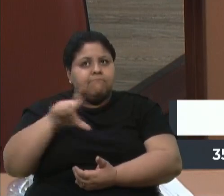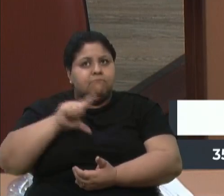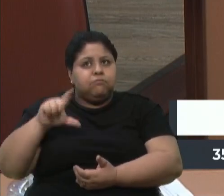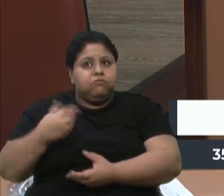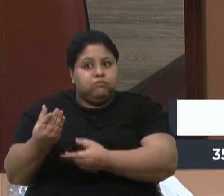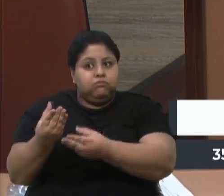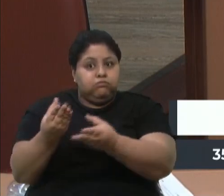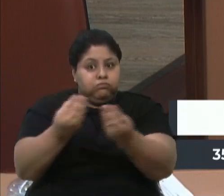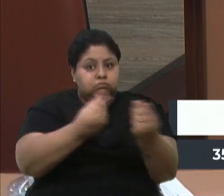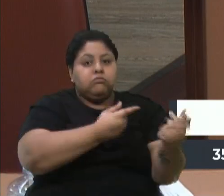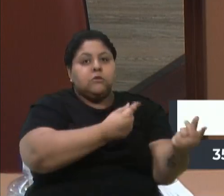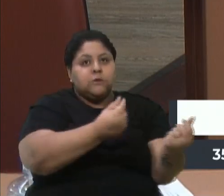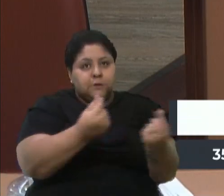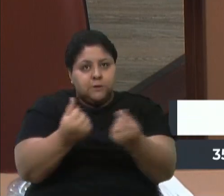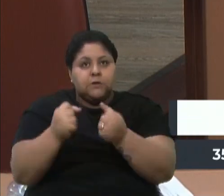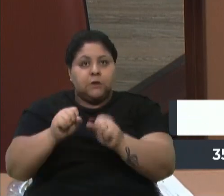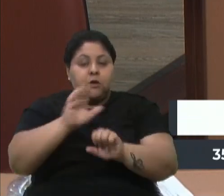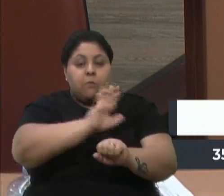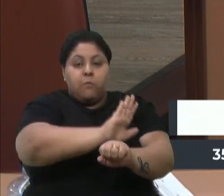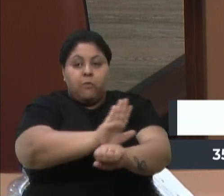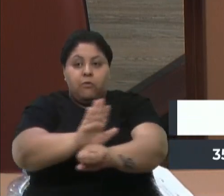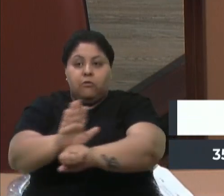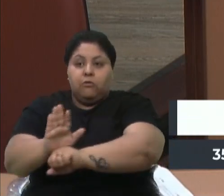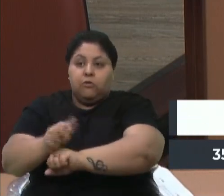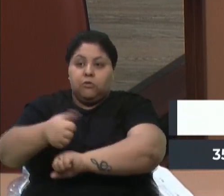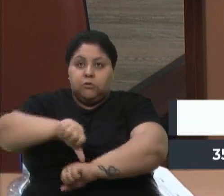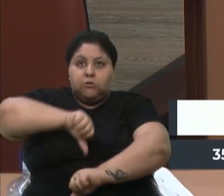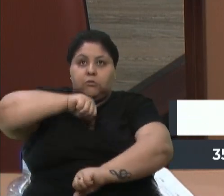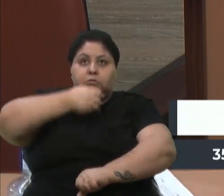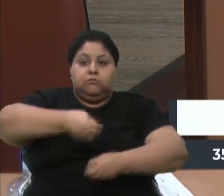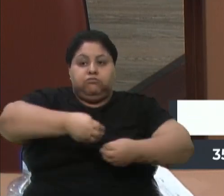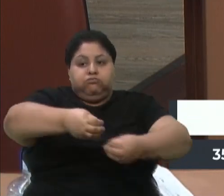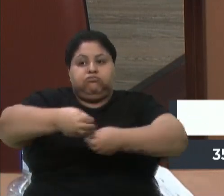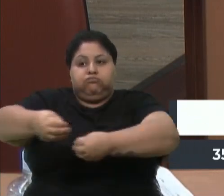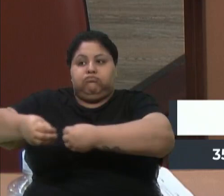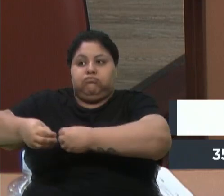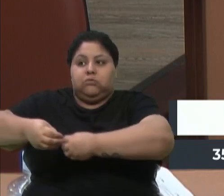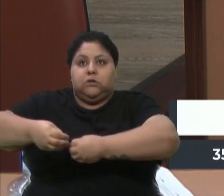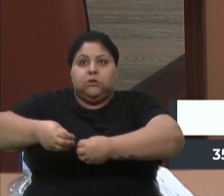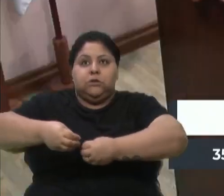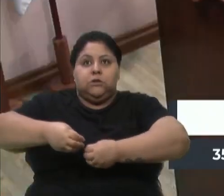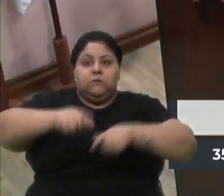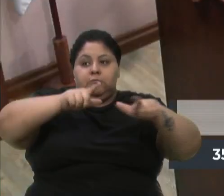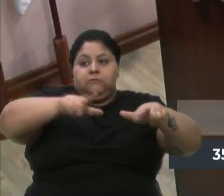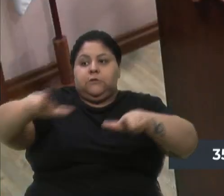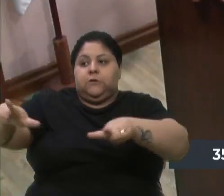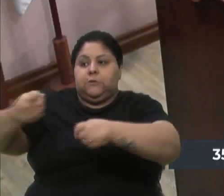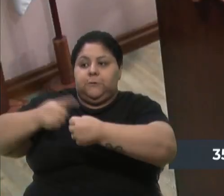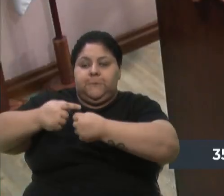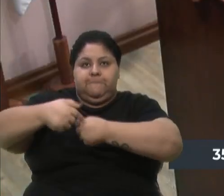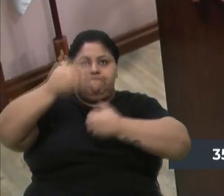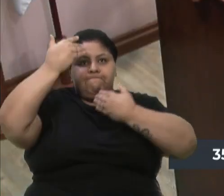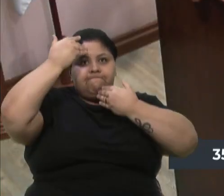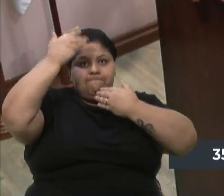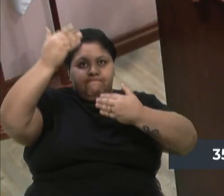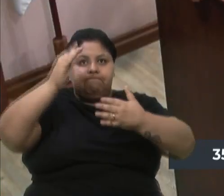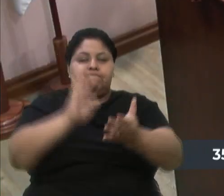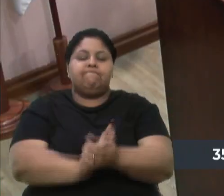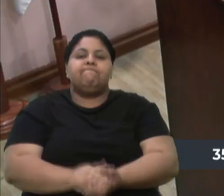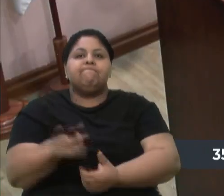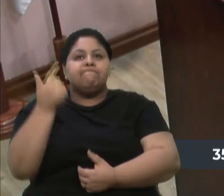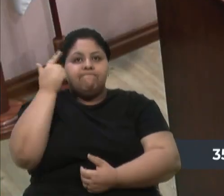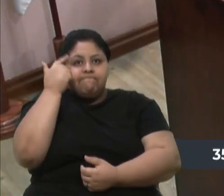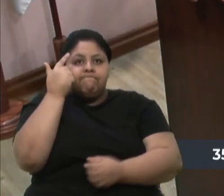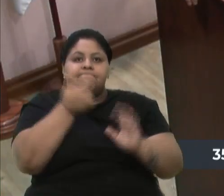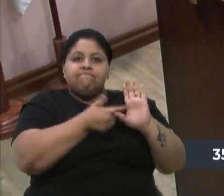ajudar esses artistas a levar sua arte para outros pontos da cidade. Obrigada. Obrigado, vereadora Tati. Então é isso. A ideia aqui era